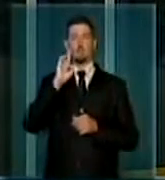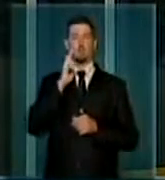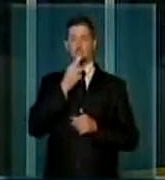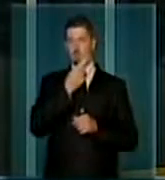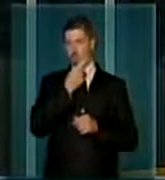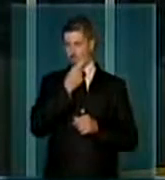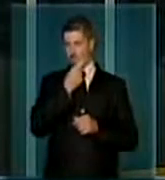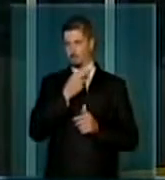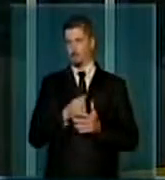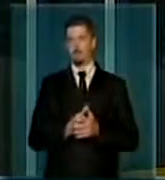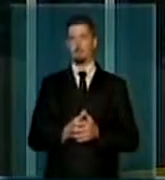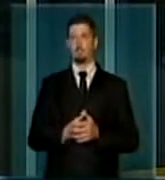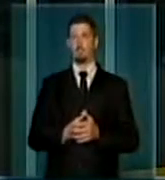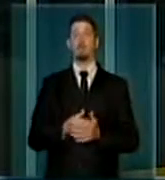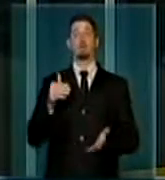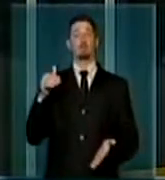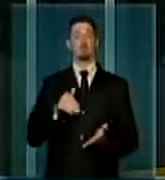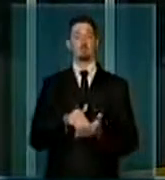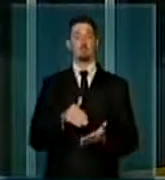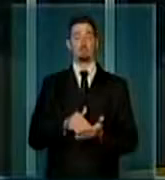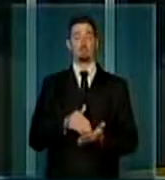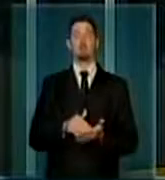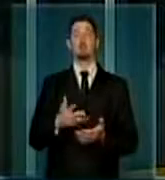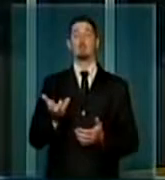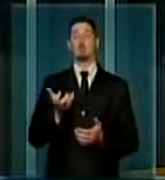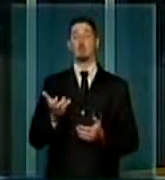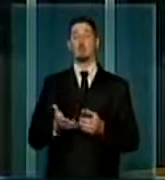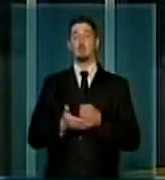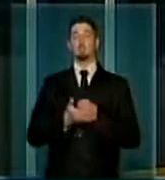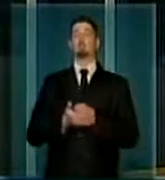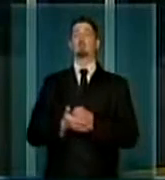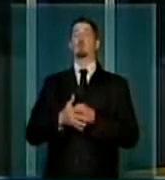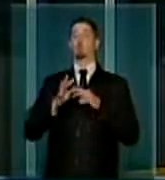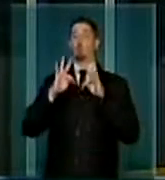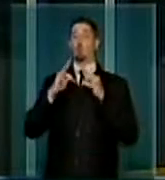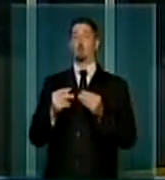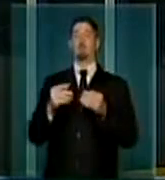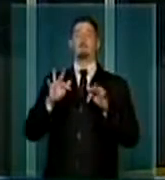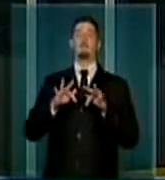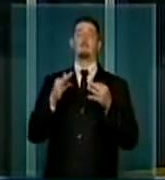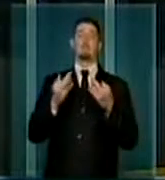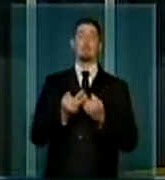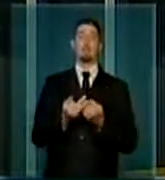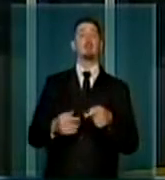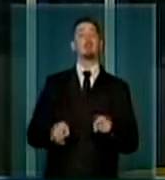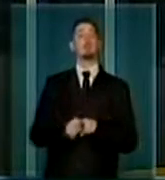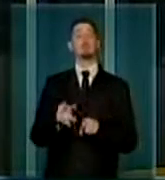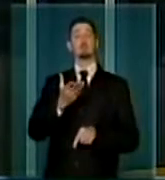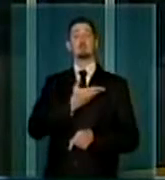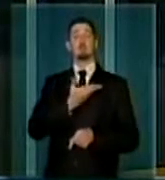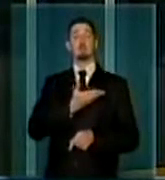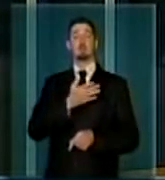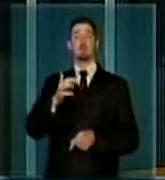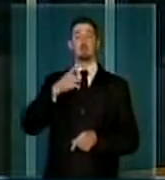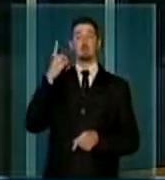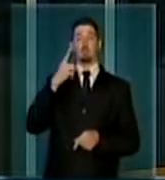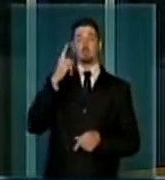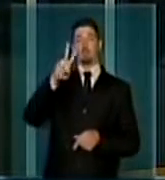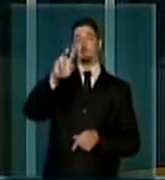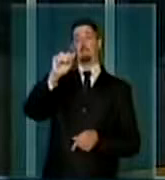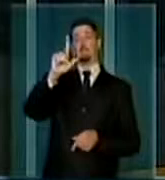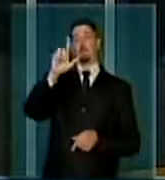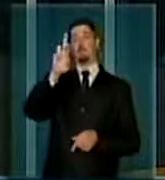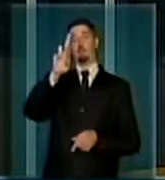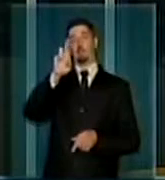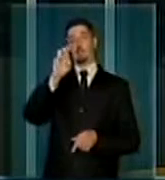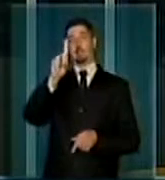rondoniense. Por fim, quero me solidarizar com todos os familiares e correligionários e amigos do deputado Valverde, o